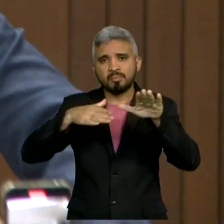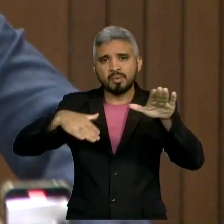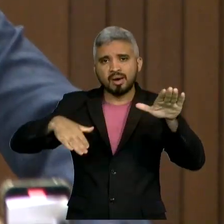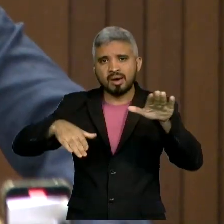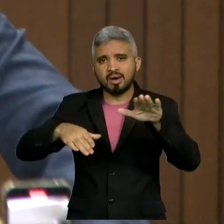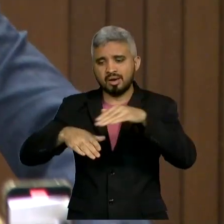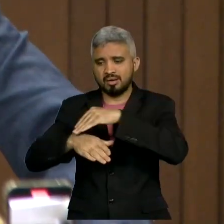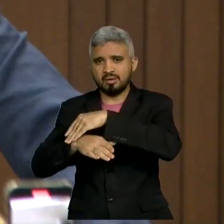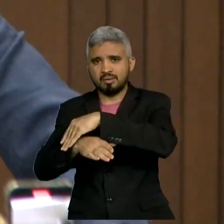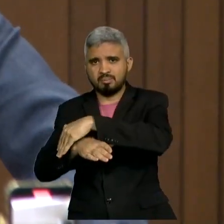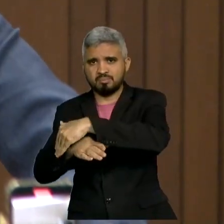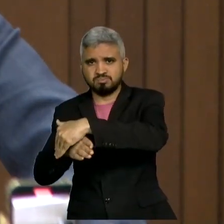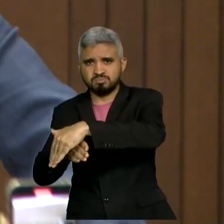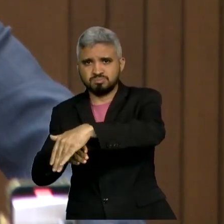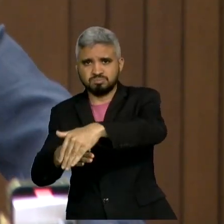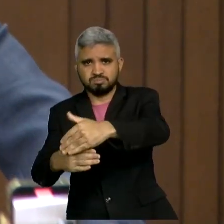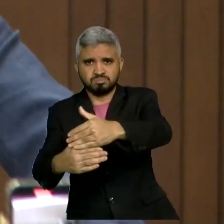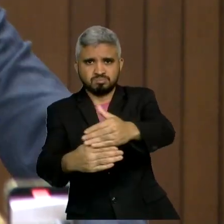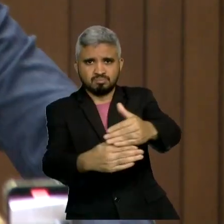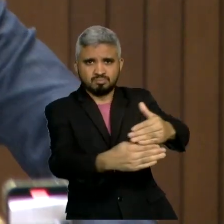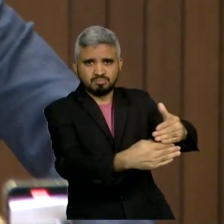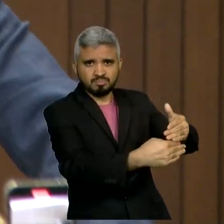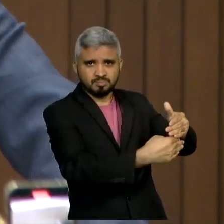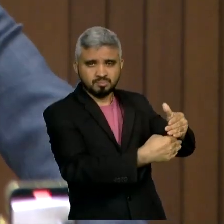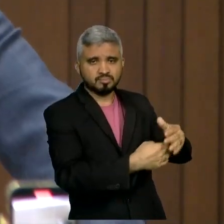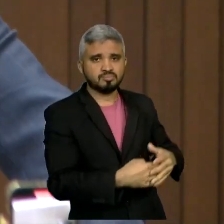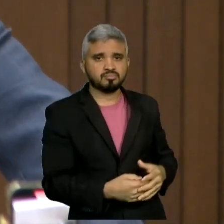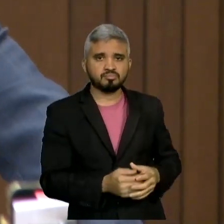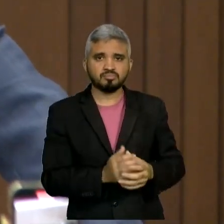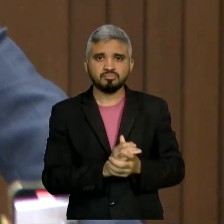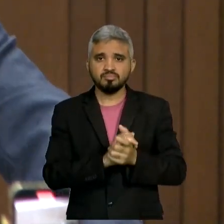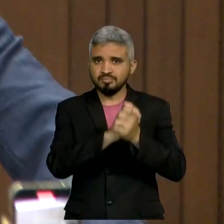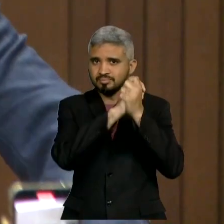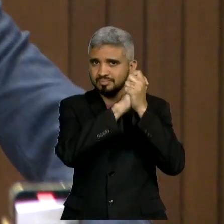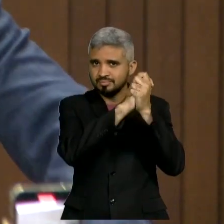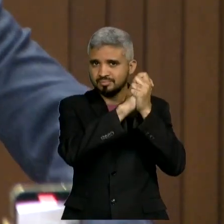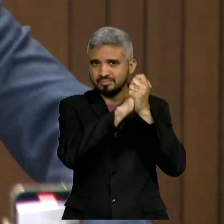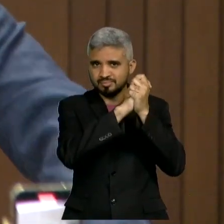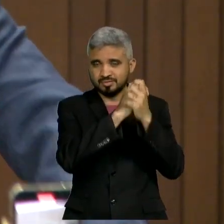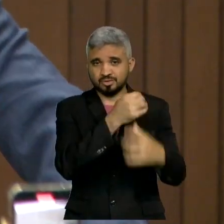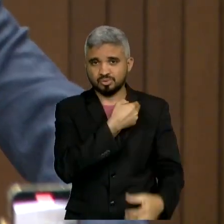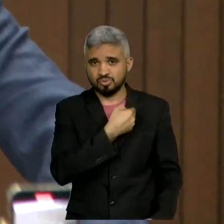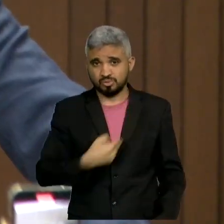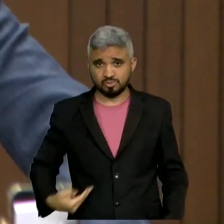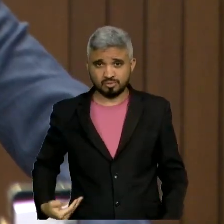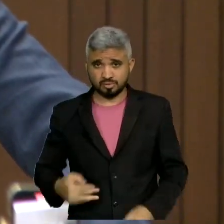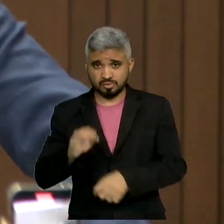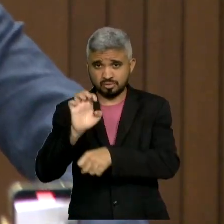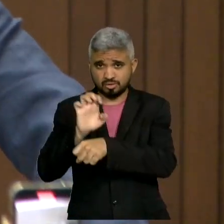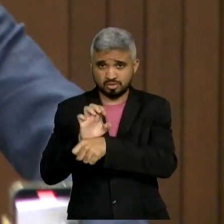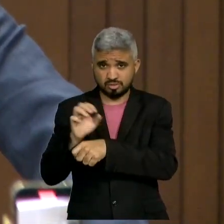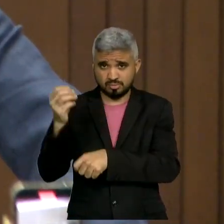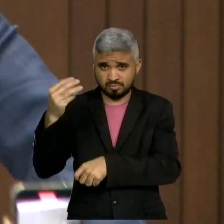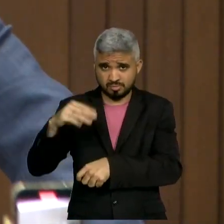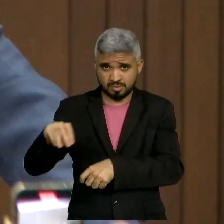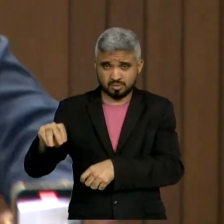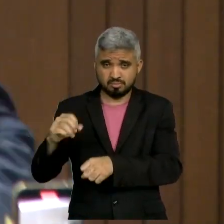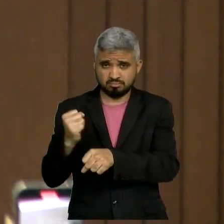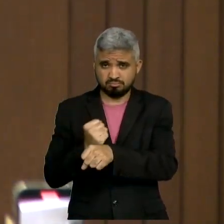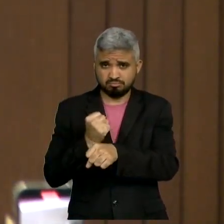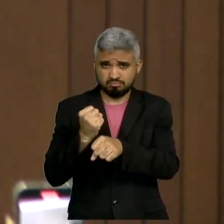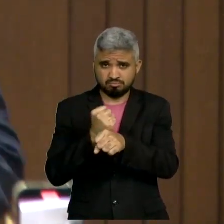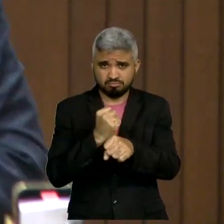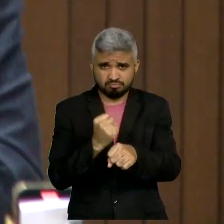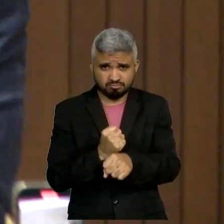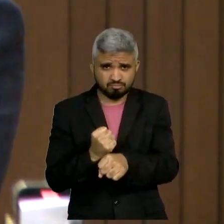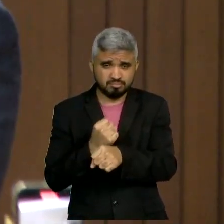municípios. Quero aqui parabenizar o governo do Estado por essa importante obra, né? Por essa importante